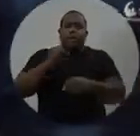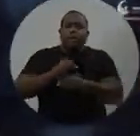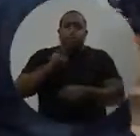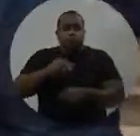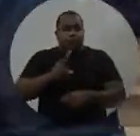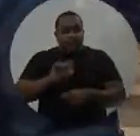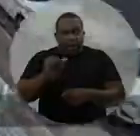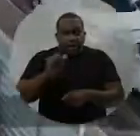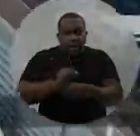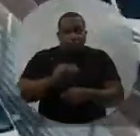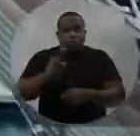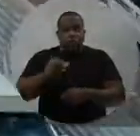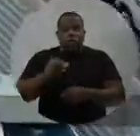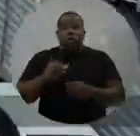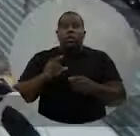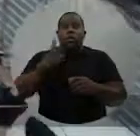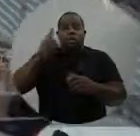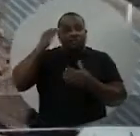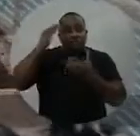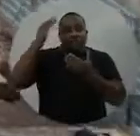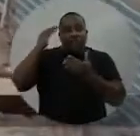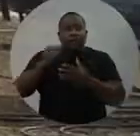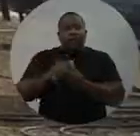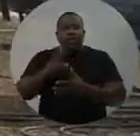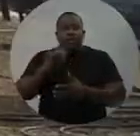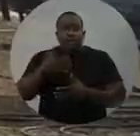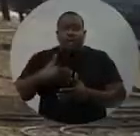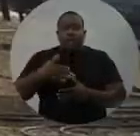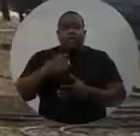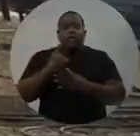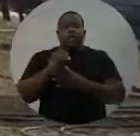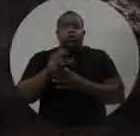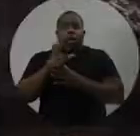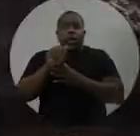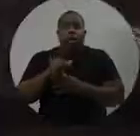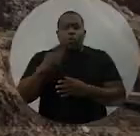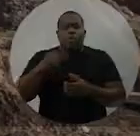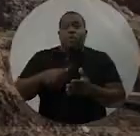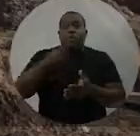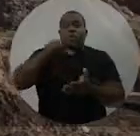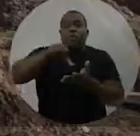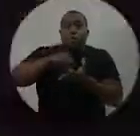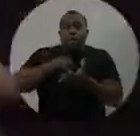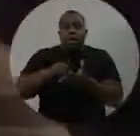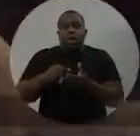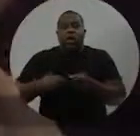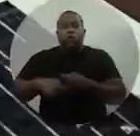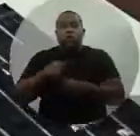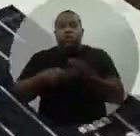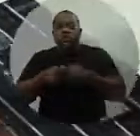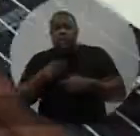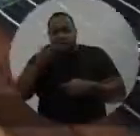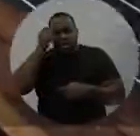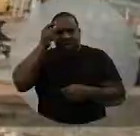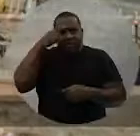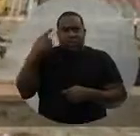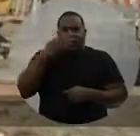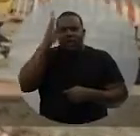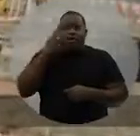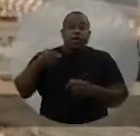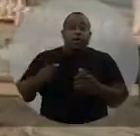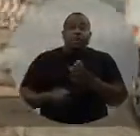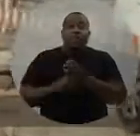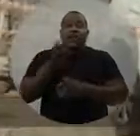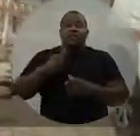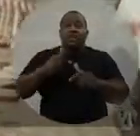parar. Se Deus quiser, nas obras do Doca 1, o primeiro polo de economia criativa do Brasil, vai gerar milhares de empregos. Ou